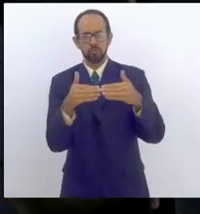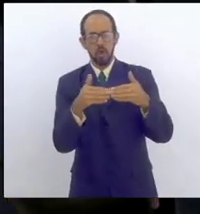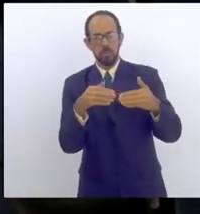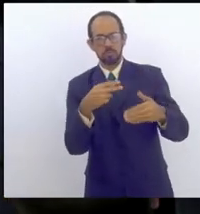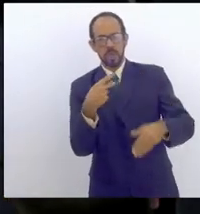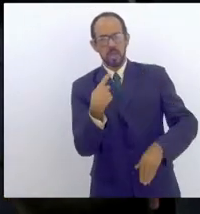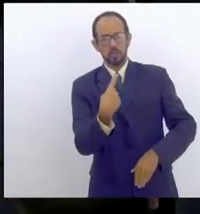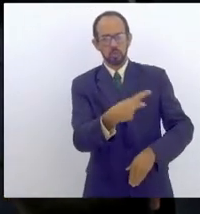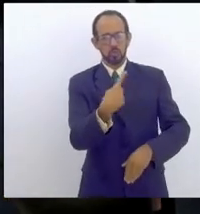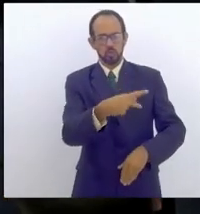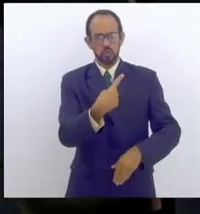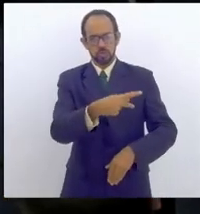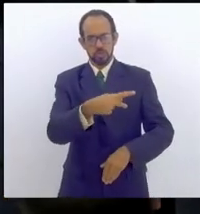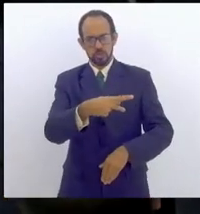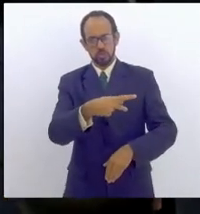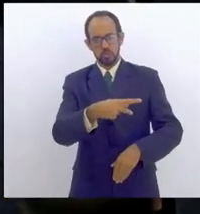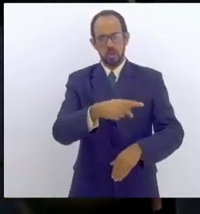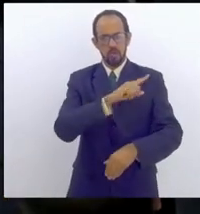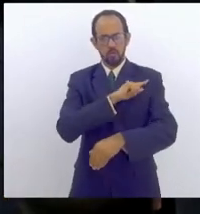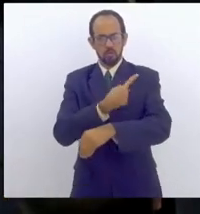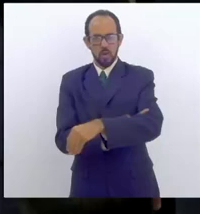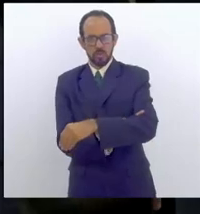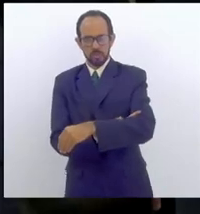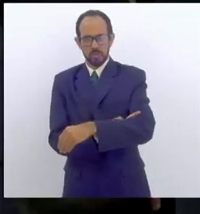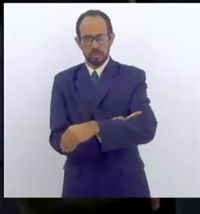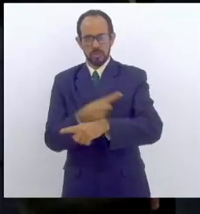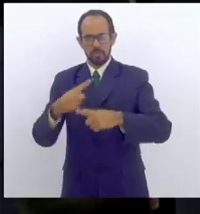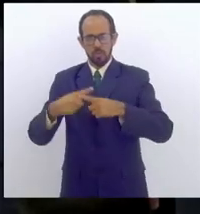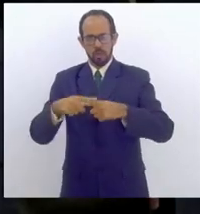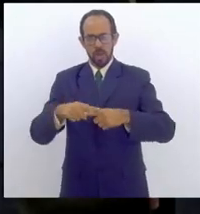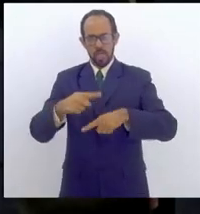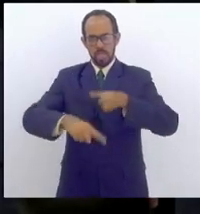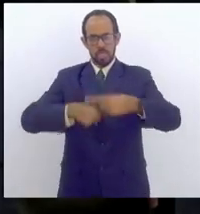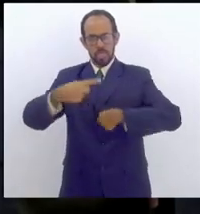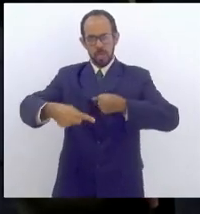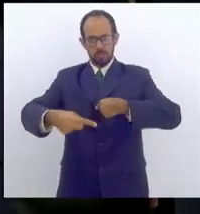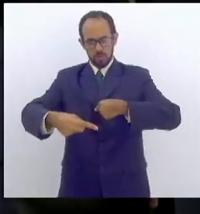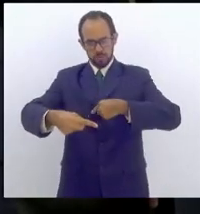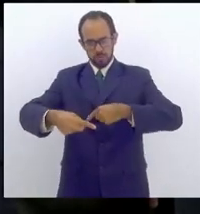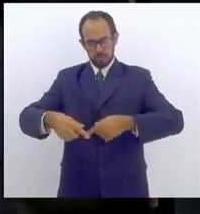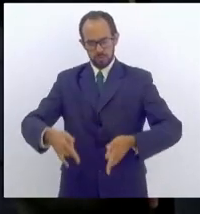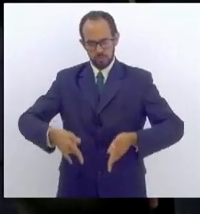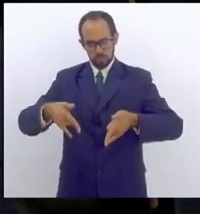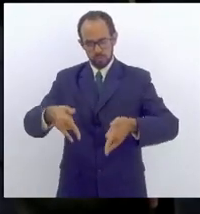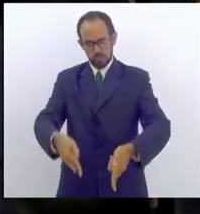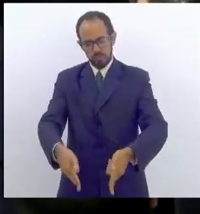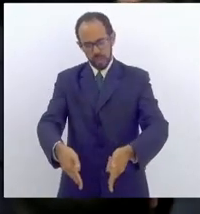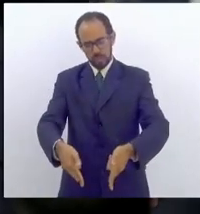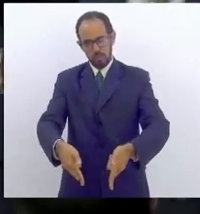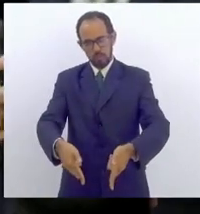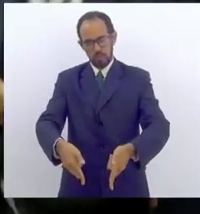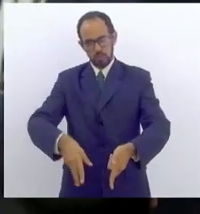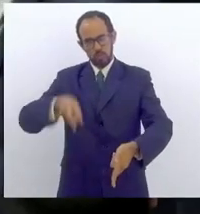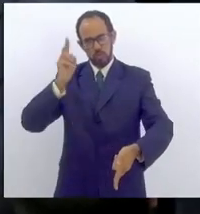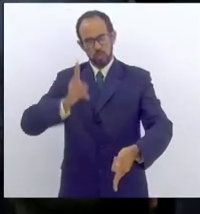porque no além, na sepultura, no cemitério, na eternidade, para onde tu